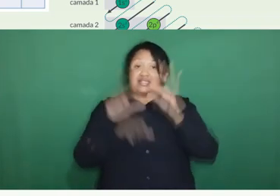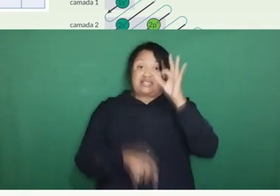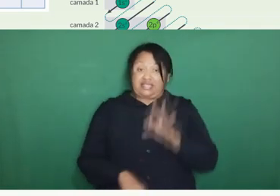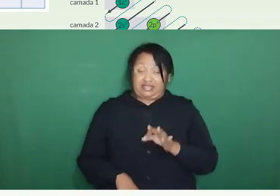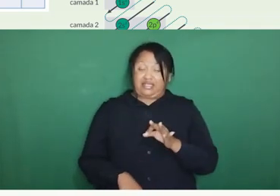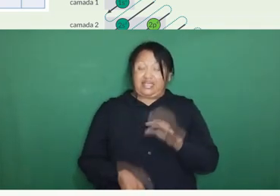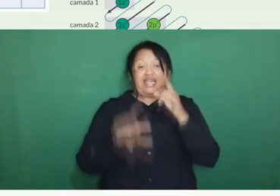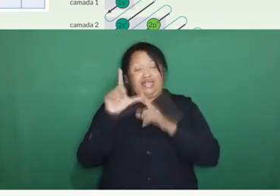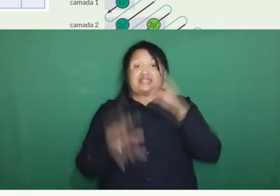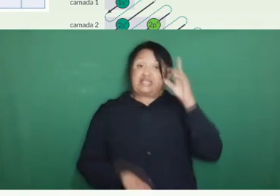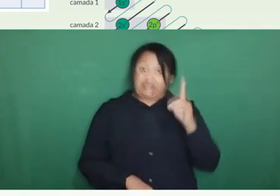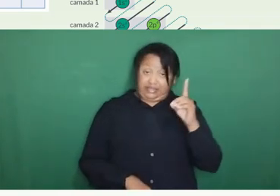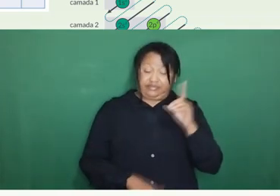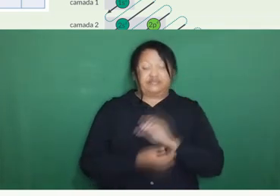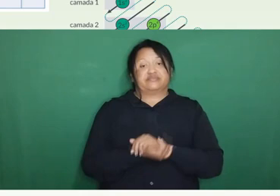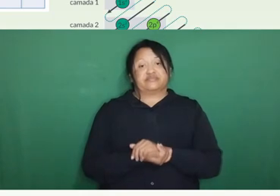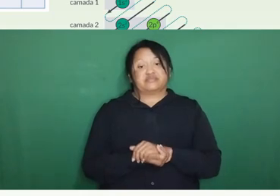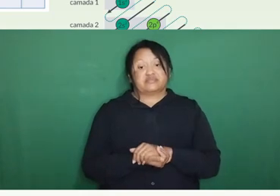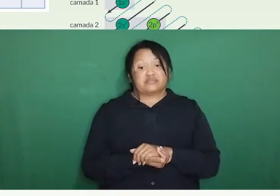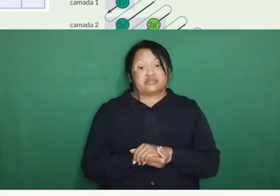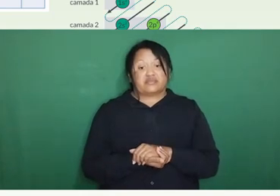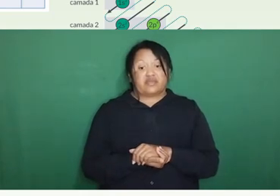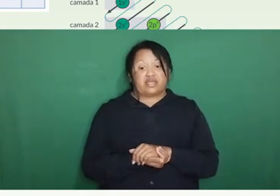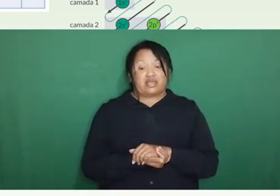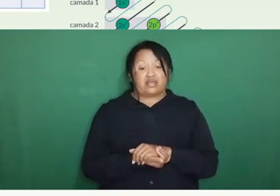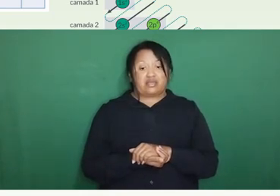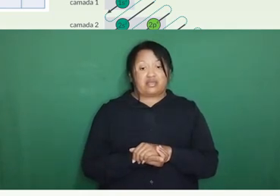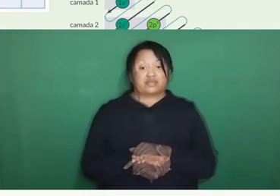a letra correta é a letra d